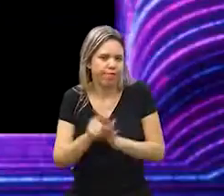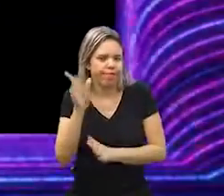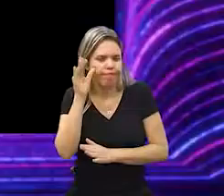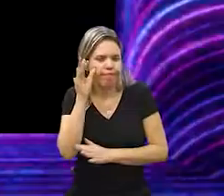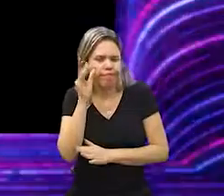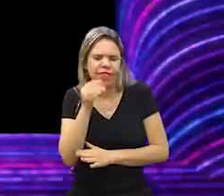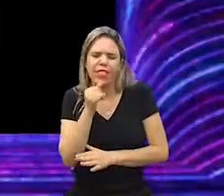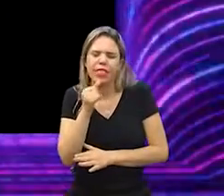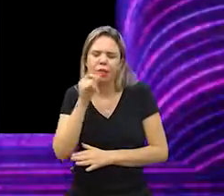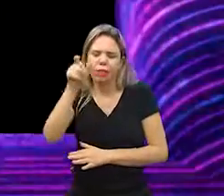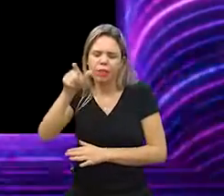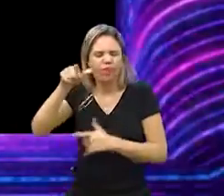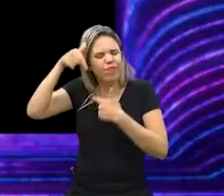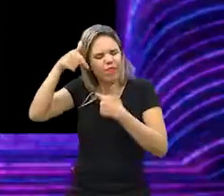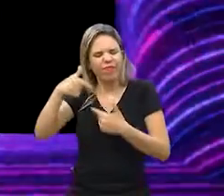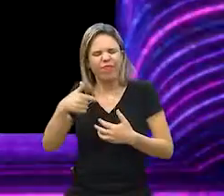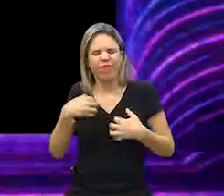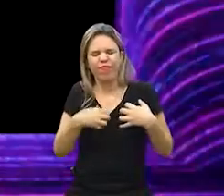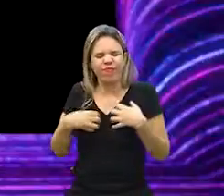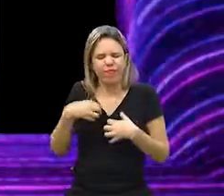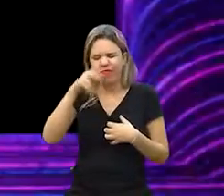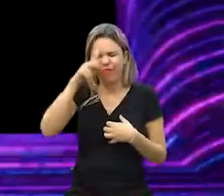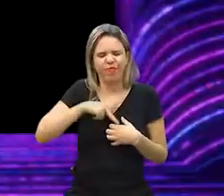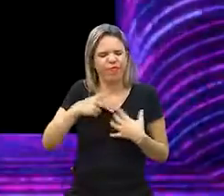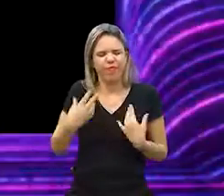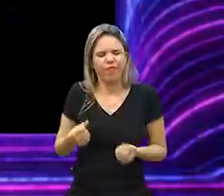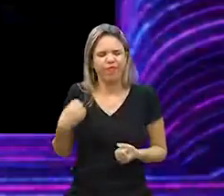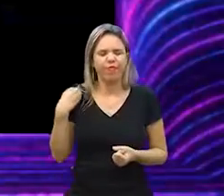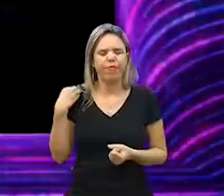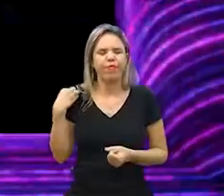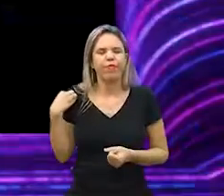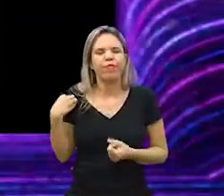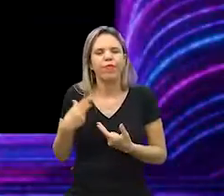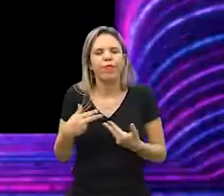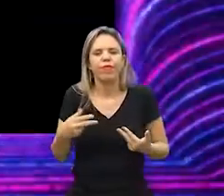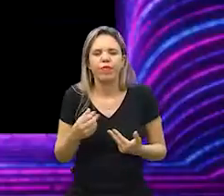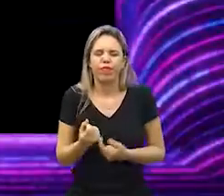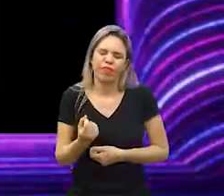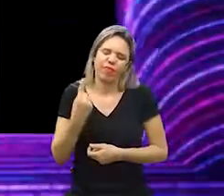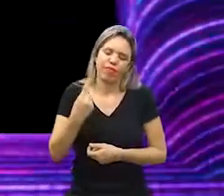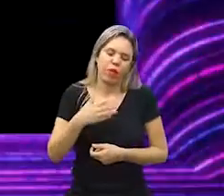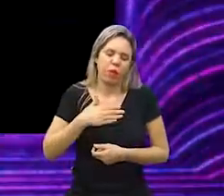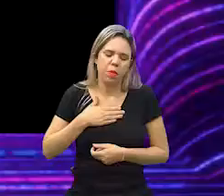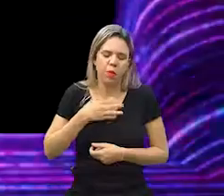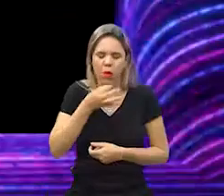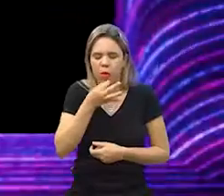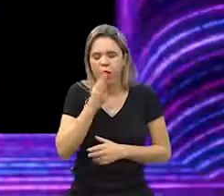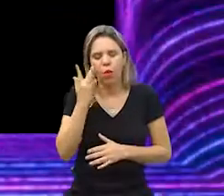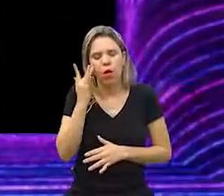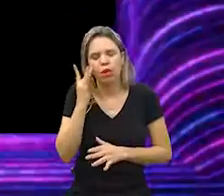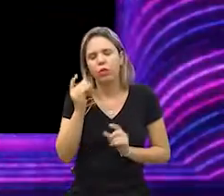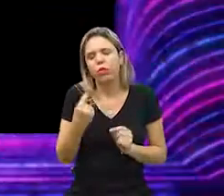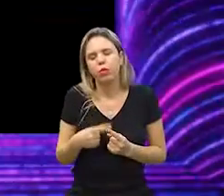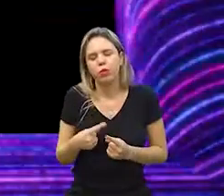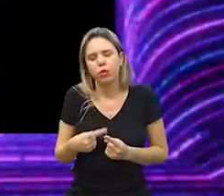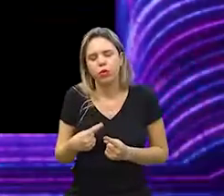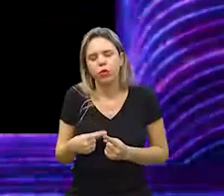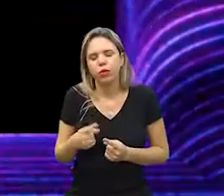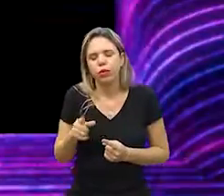Essa inconformidade, sabe? Consigo mesma. É uma coisa que é estranha para mim, sabe?